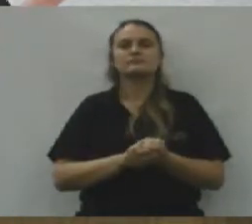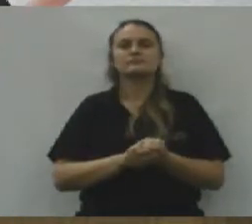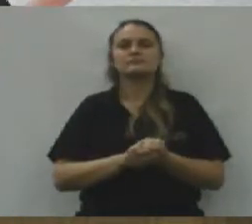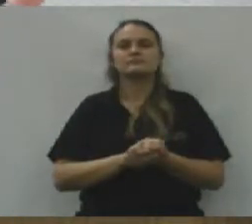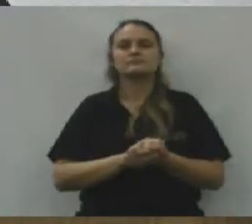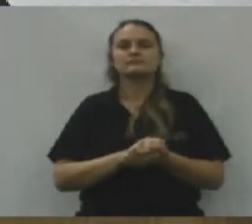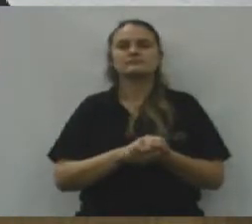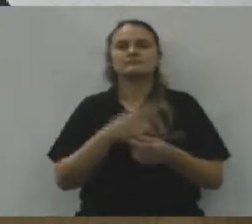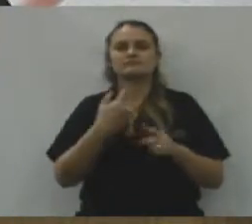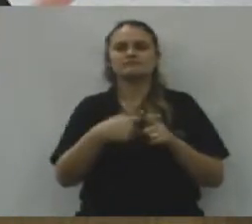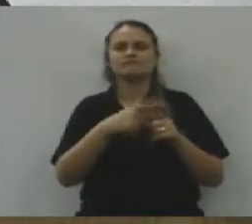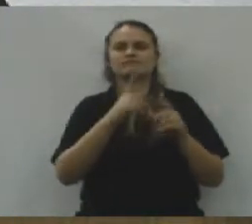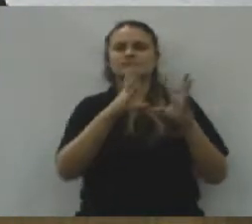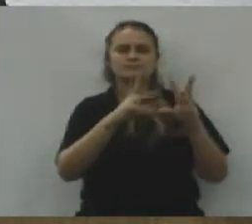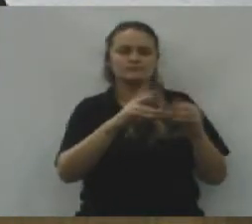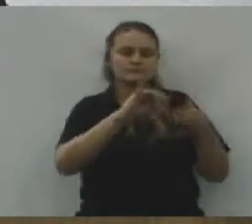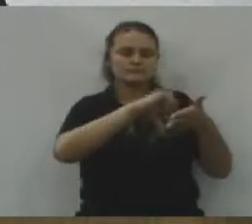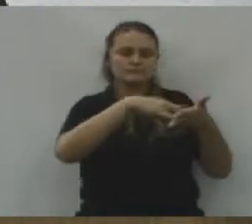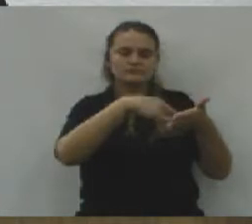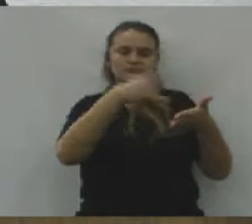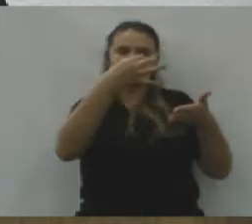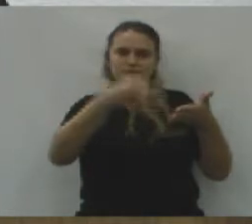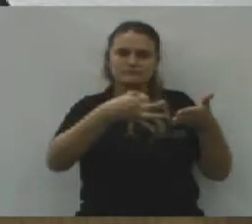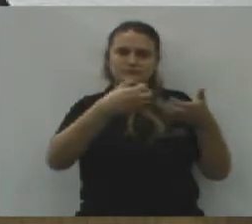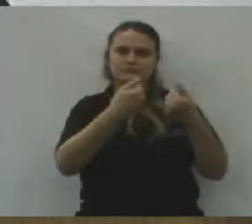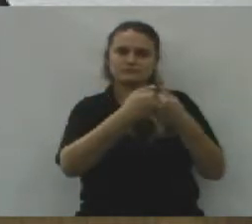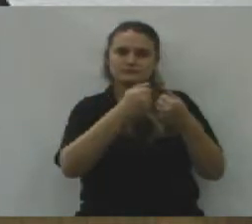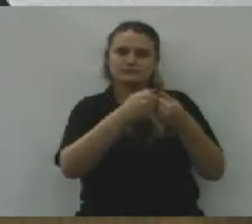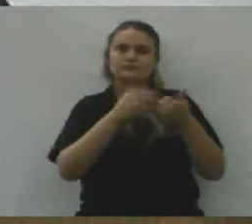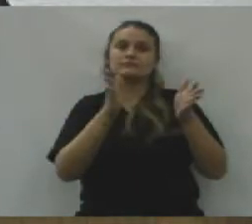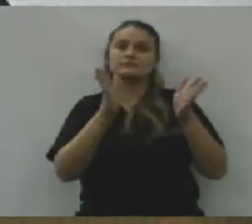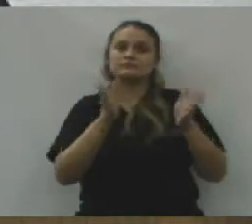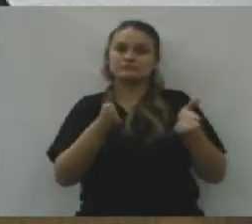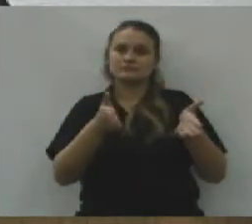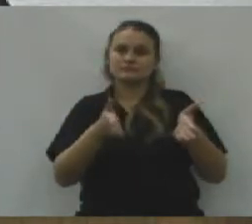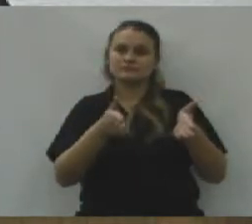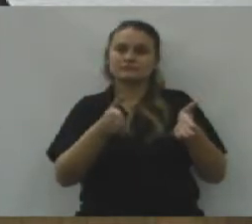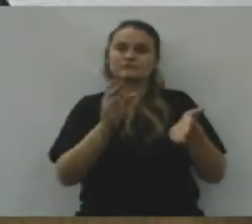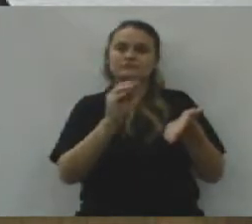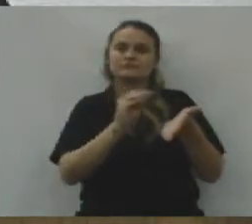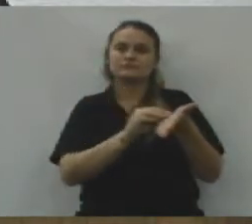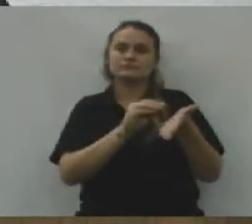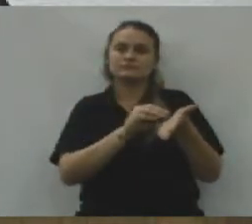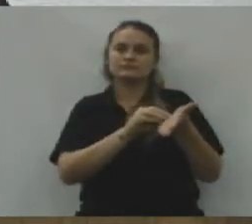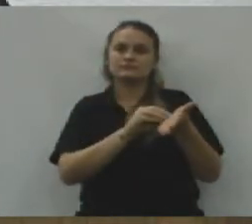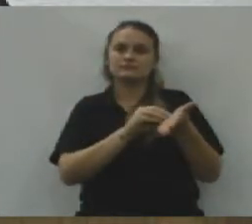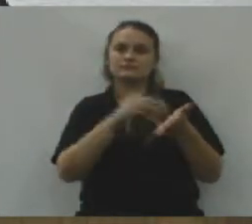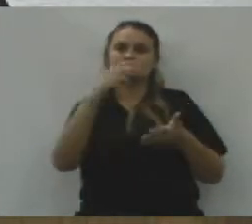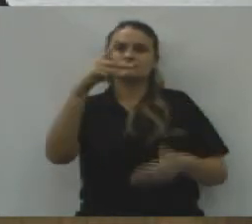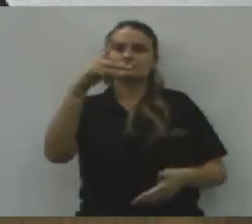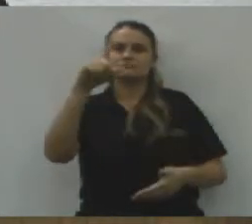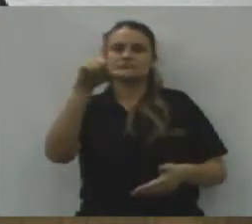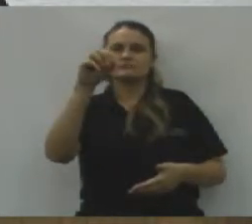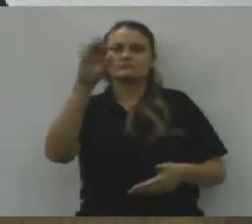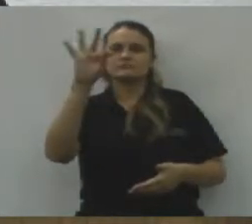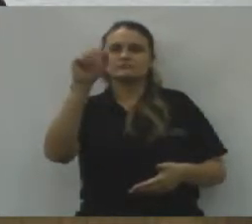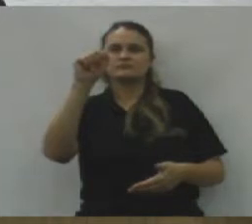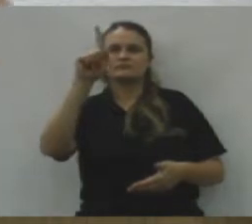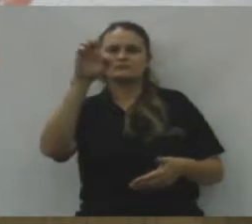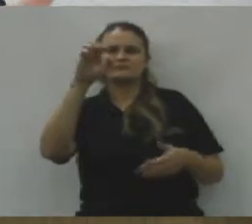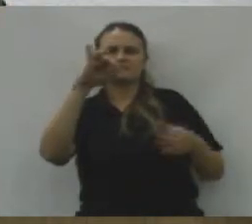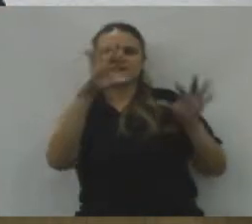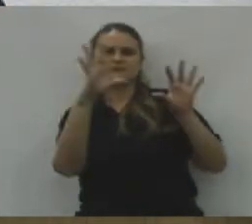de certificado desse veículo, agora apenas falta a plotagem. E tem uma previsão